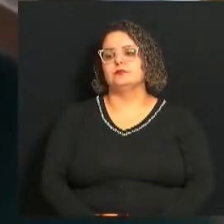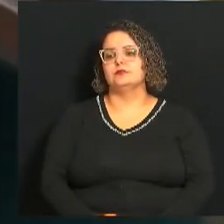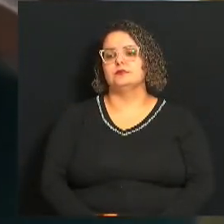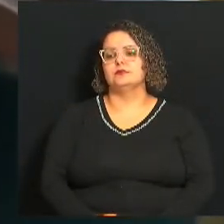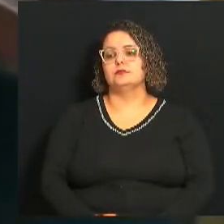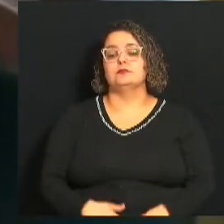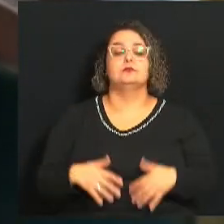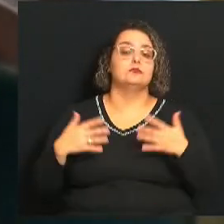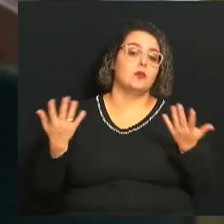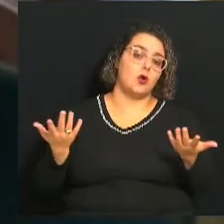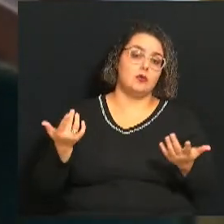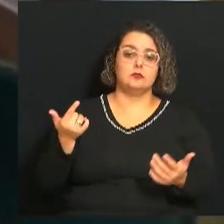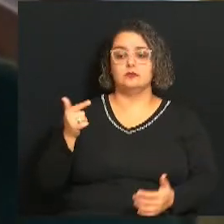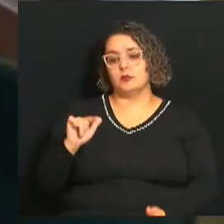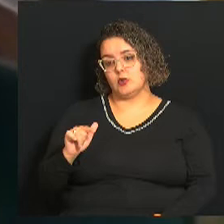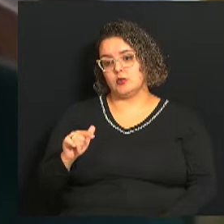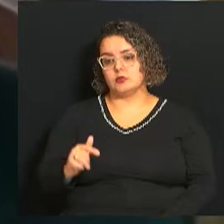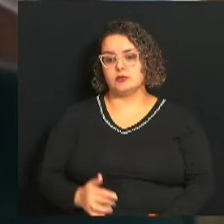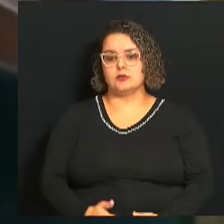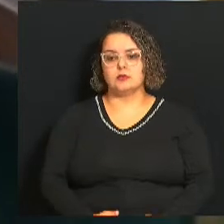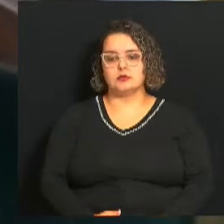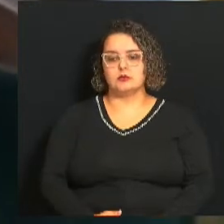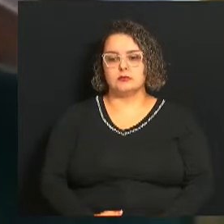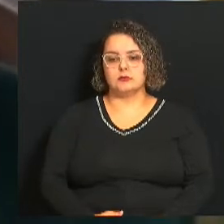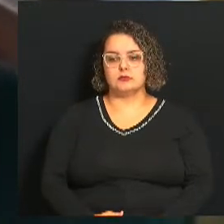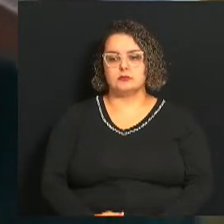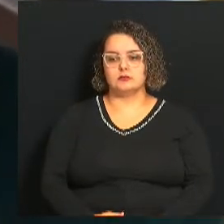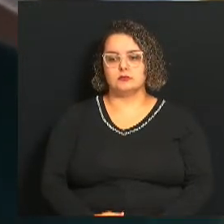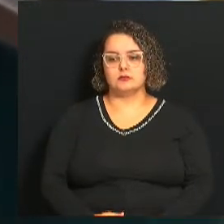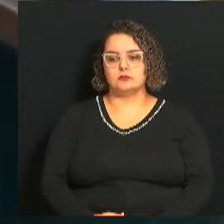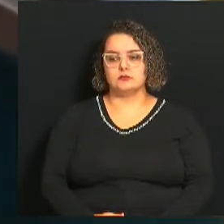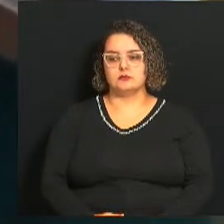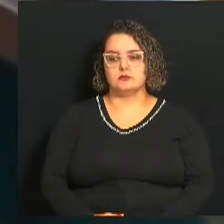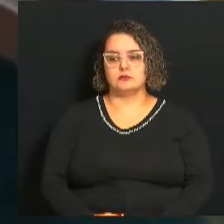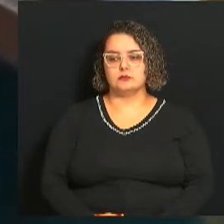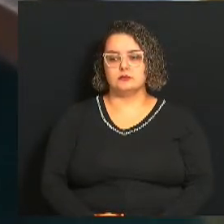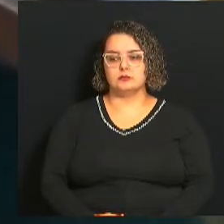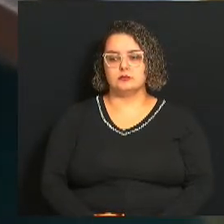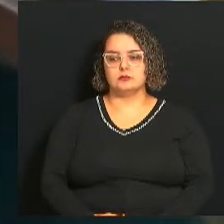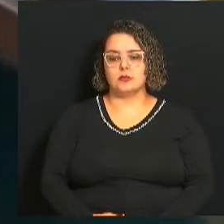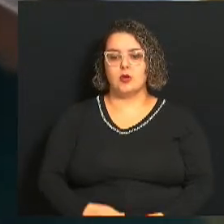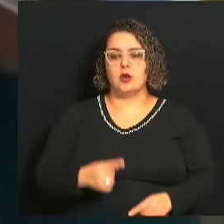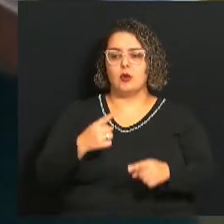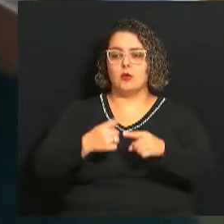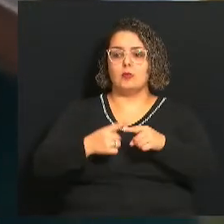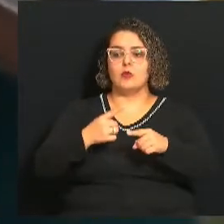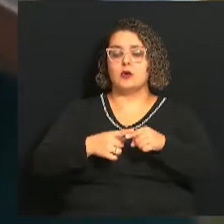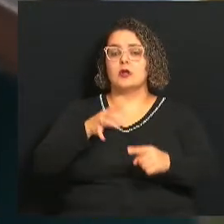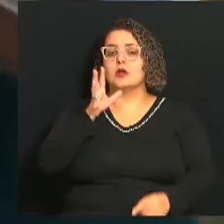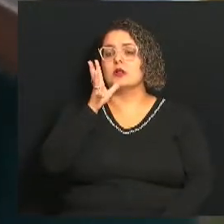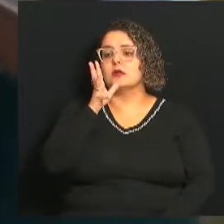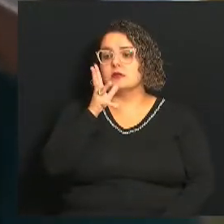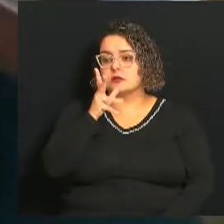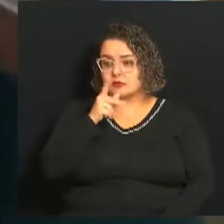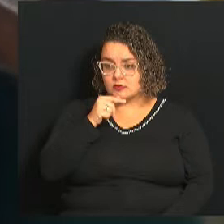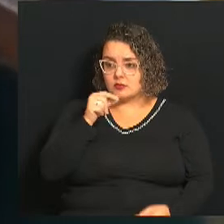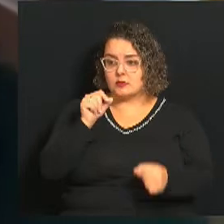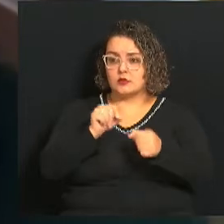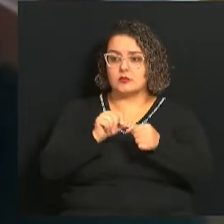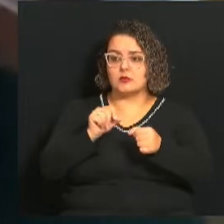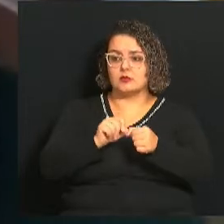Bom, continuando aqui, né, na questão, por que demora tanto para fazer uma poda?